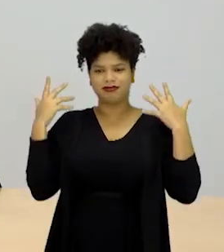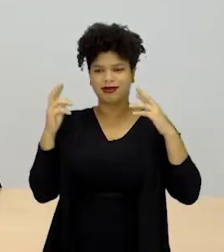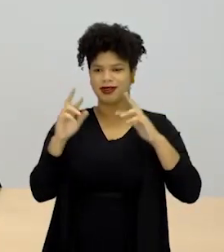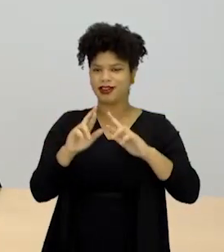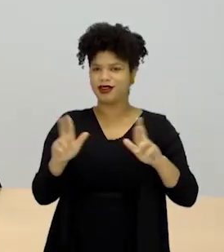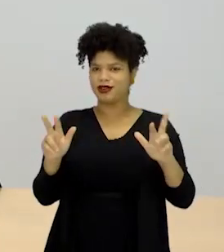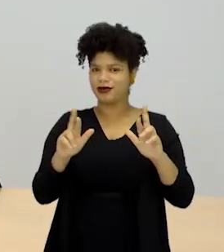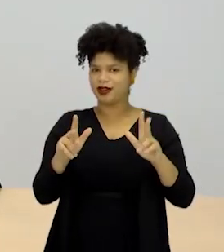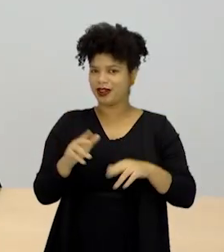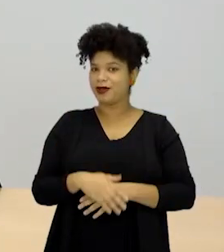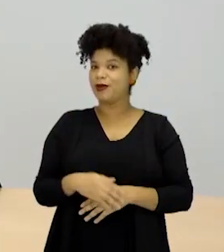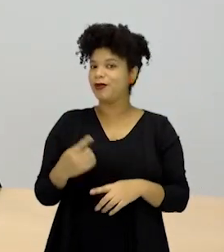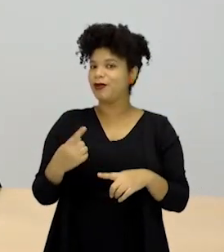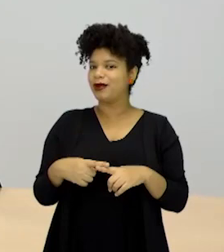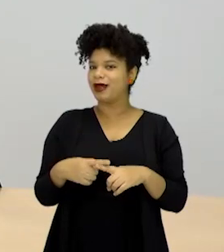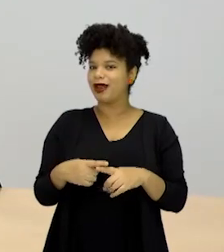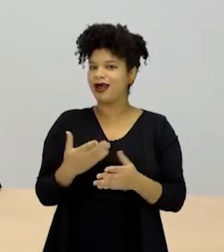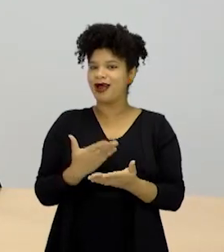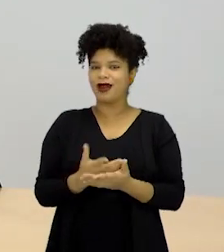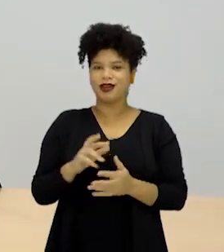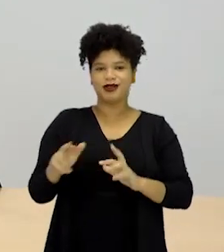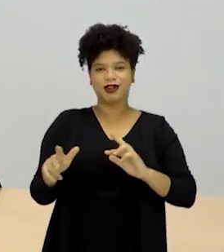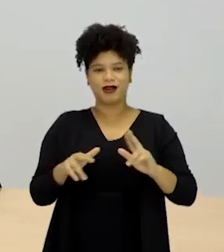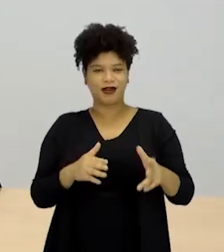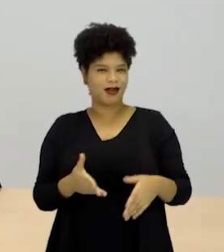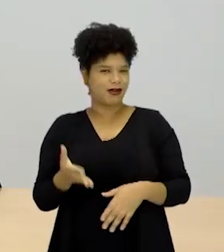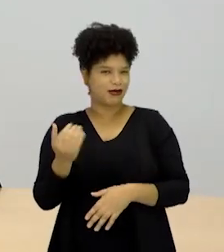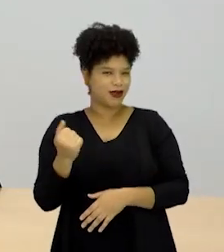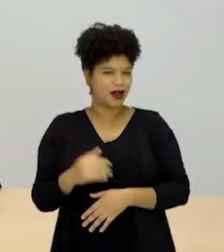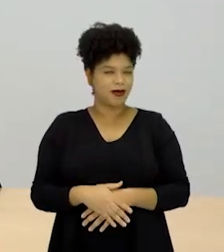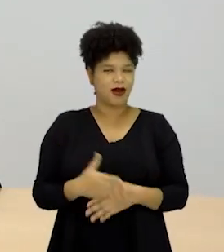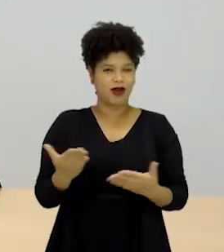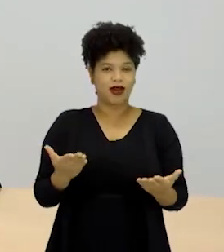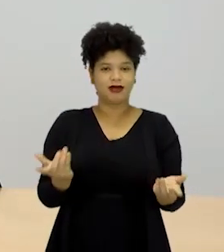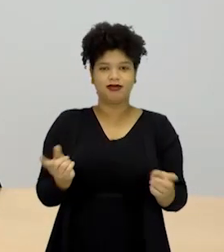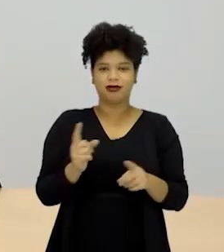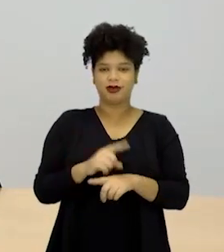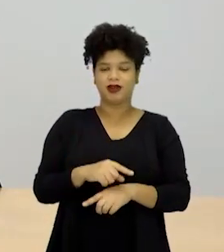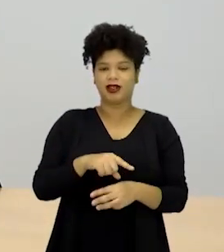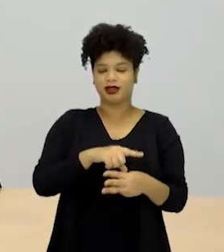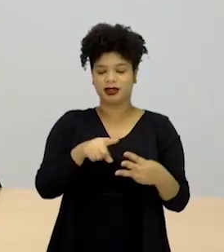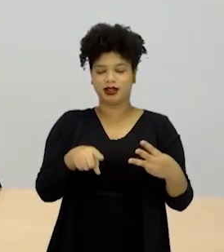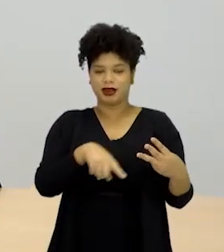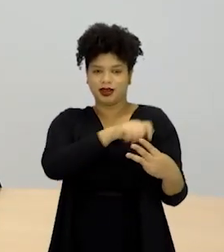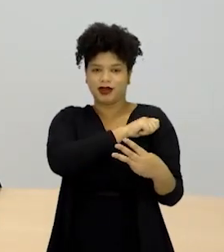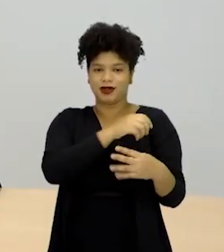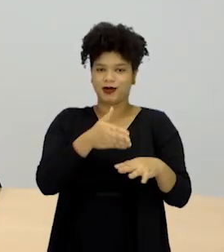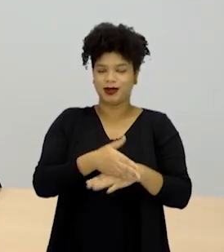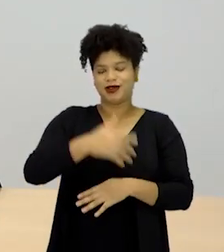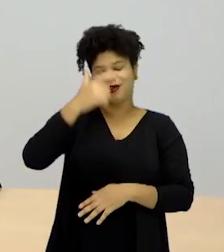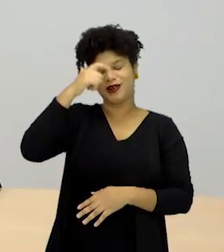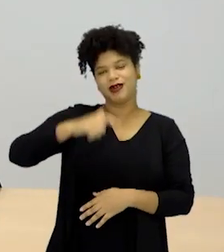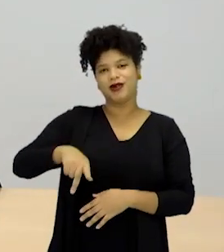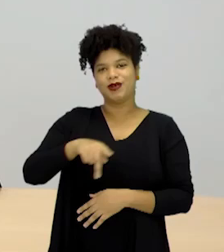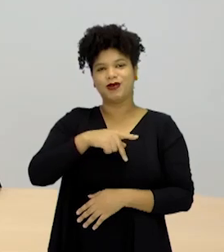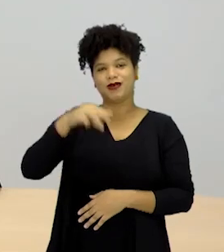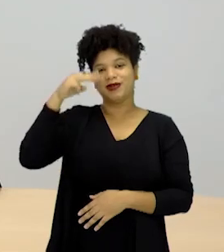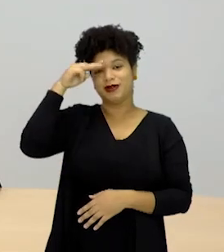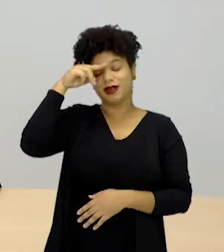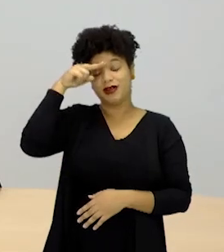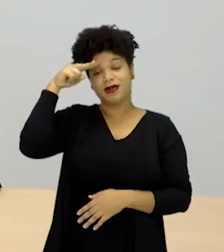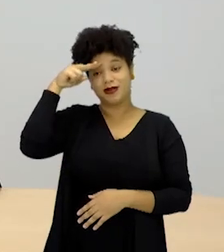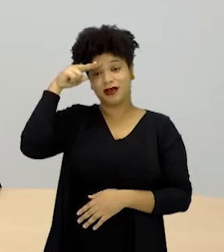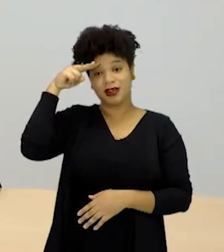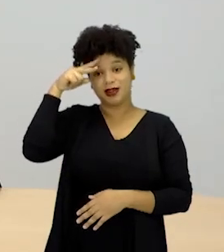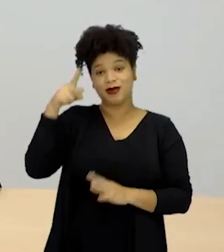Nós vamos aqui ousar fazer uma aula invertida aí, contando com a ajuda de três aluninhos. Eu sou a professora Viviane, professora de vocês